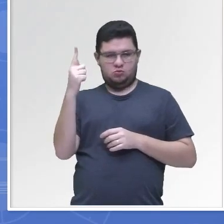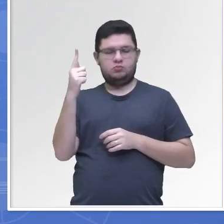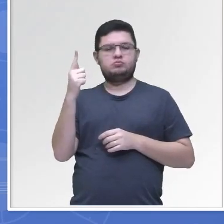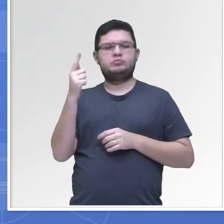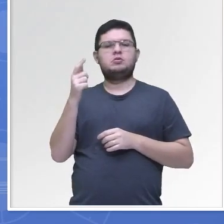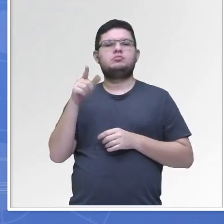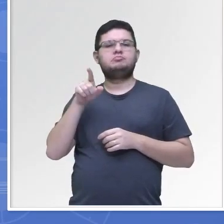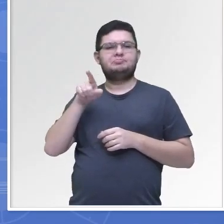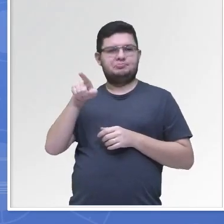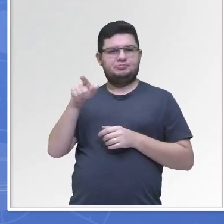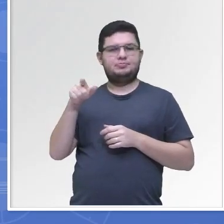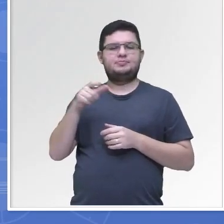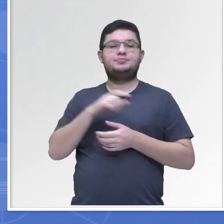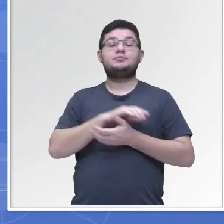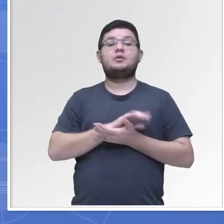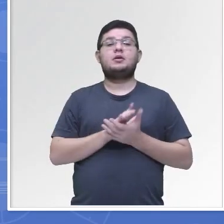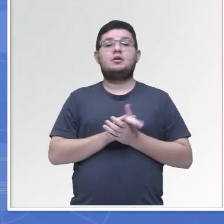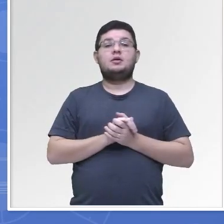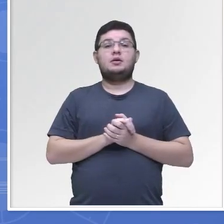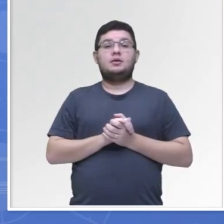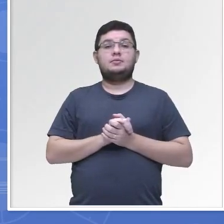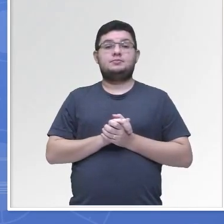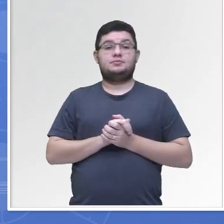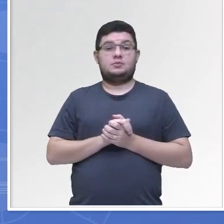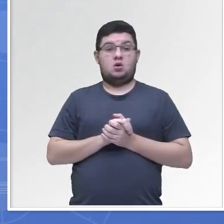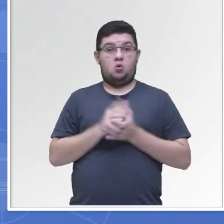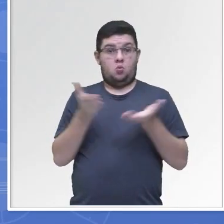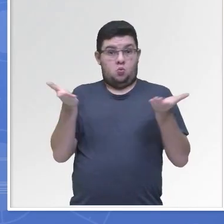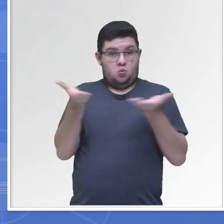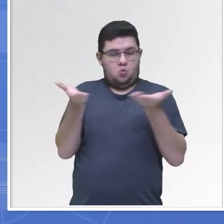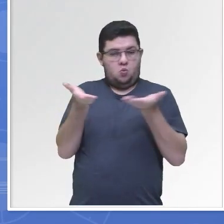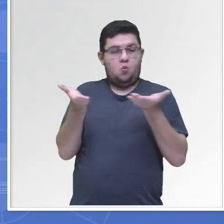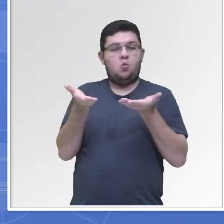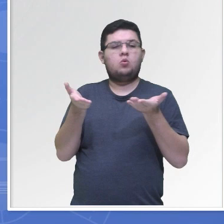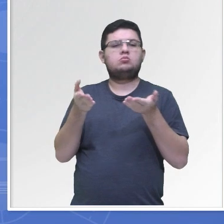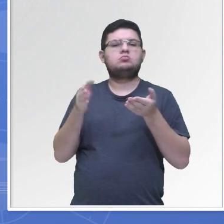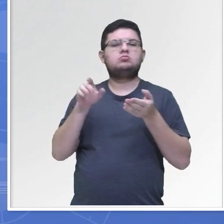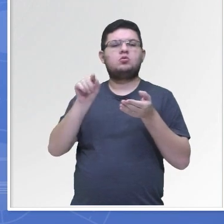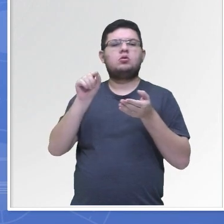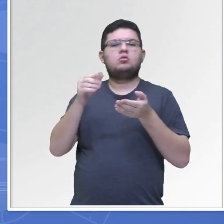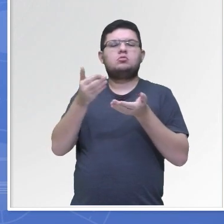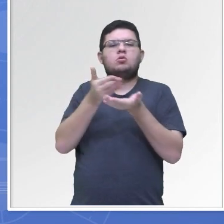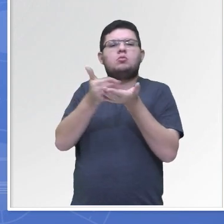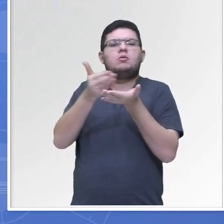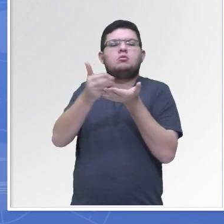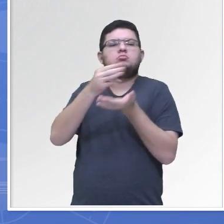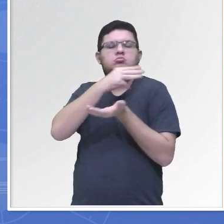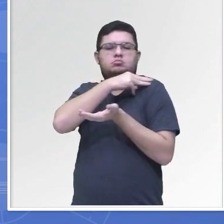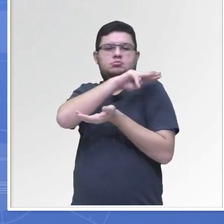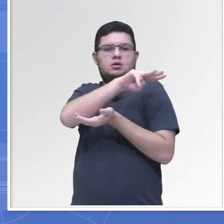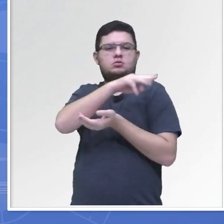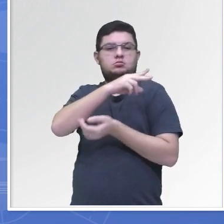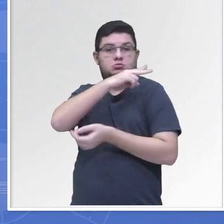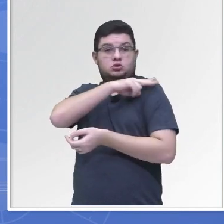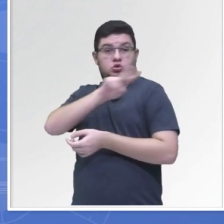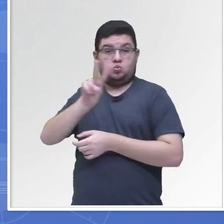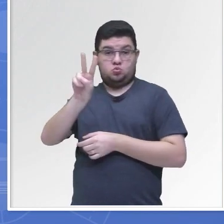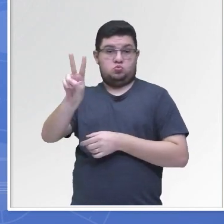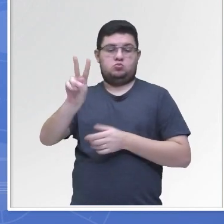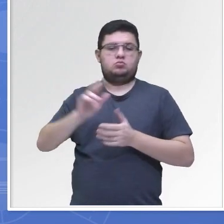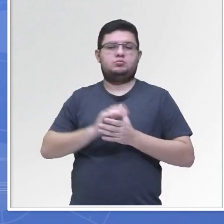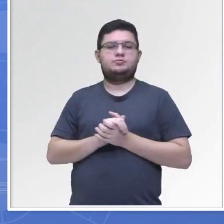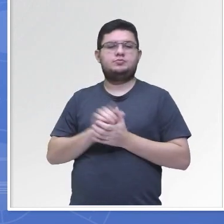médio, iniciando o terceiro ano. Então, o conteúdo de hoje, vamos lá? República no Brasil, da implantação